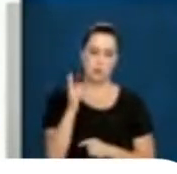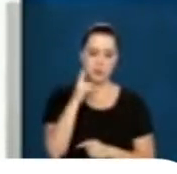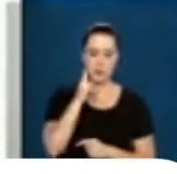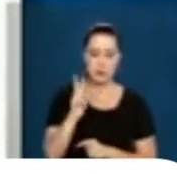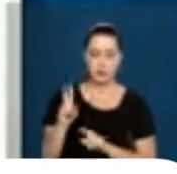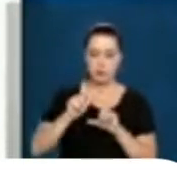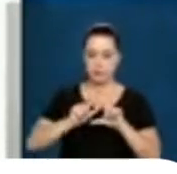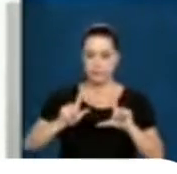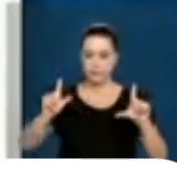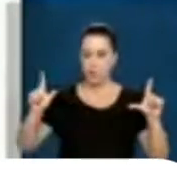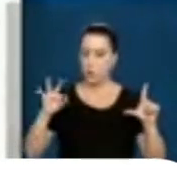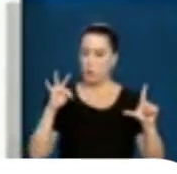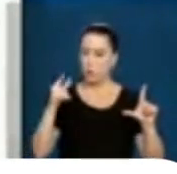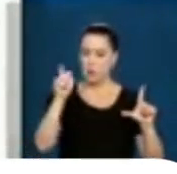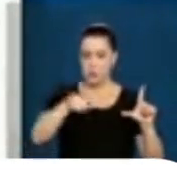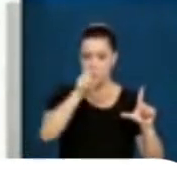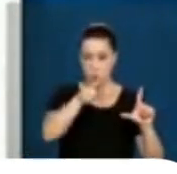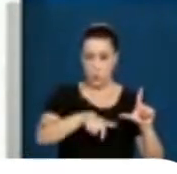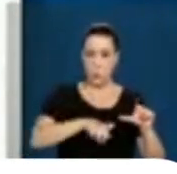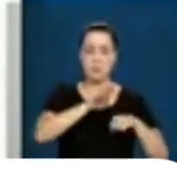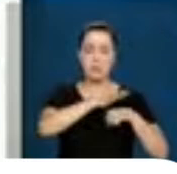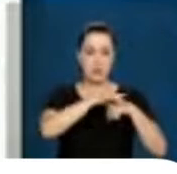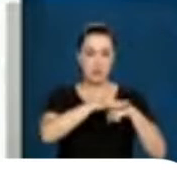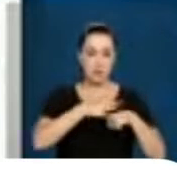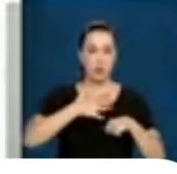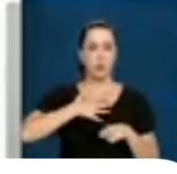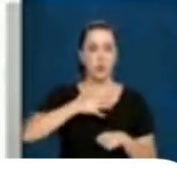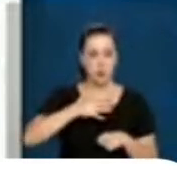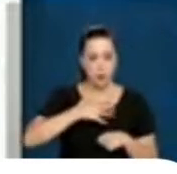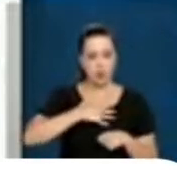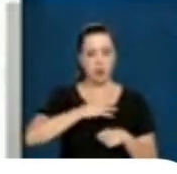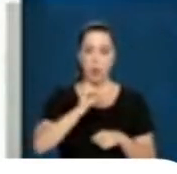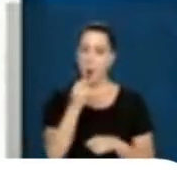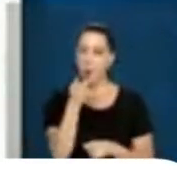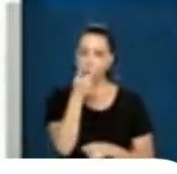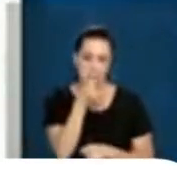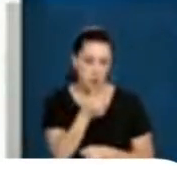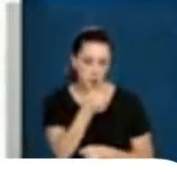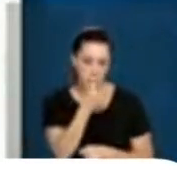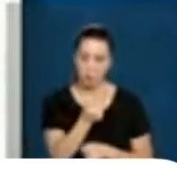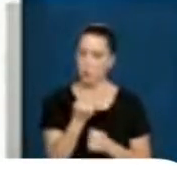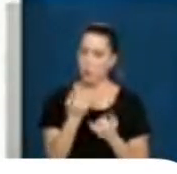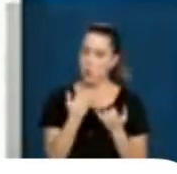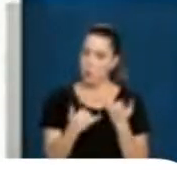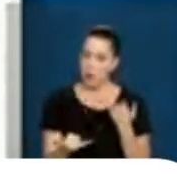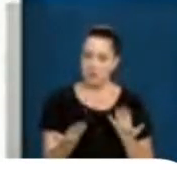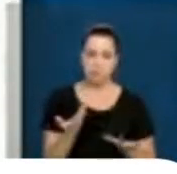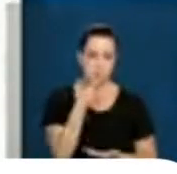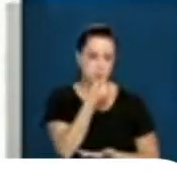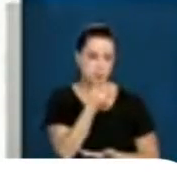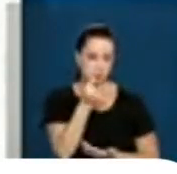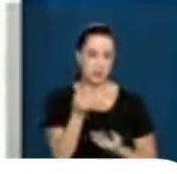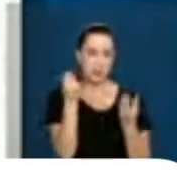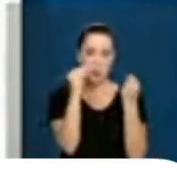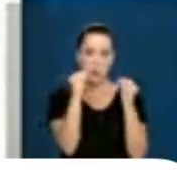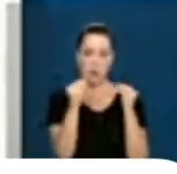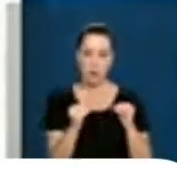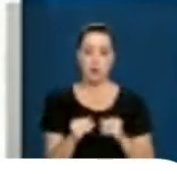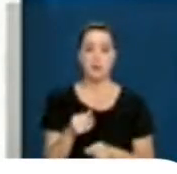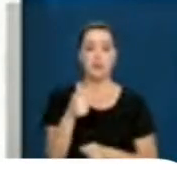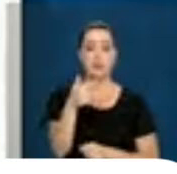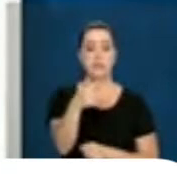total de casos de síndrome respiratória aguda grave, de gripe ou similares, que estão registrados no sistema. São 70